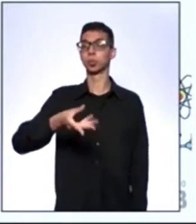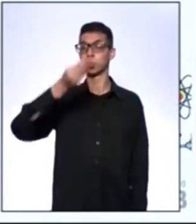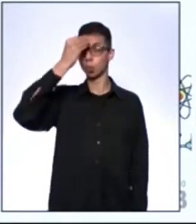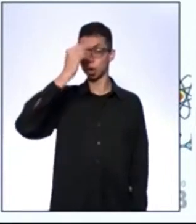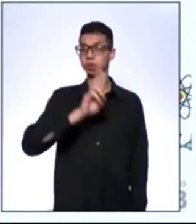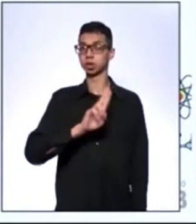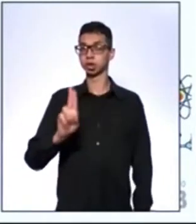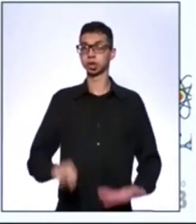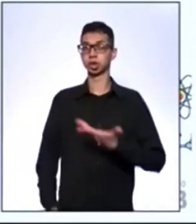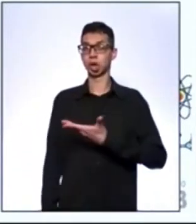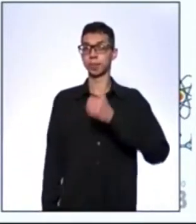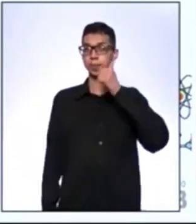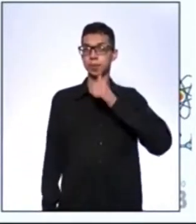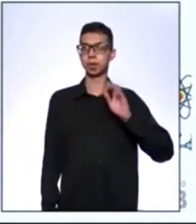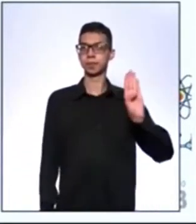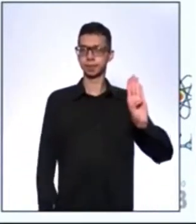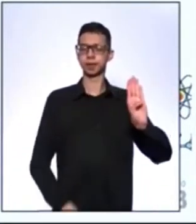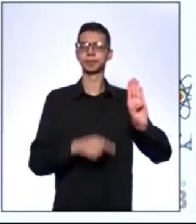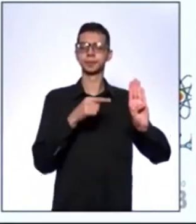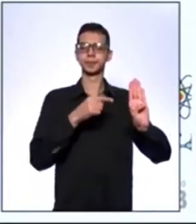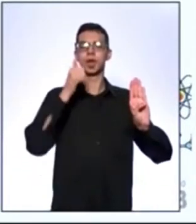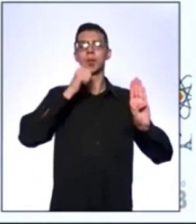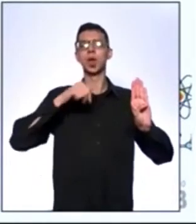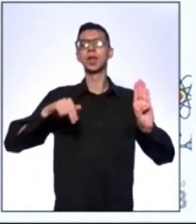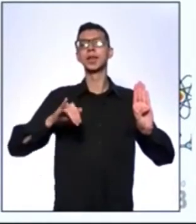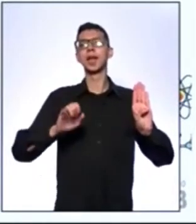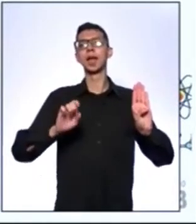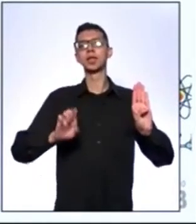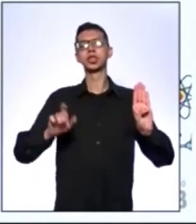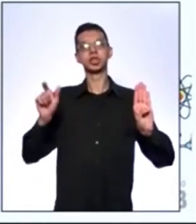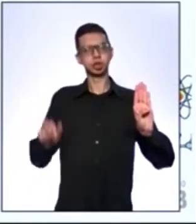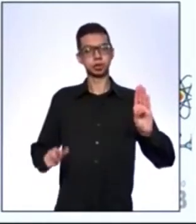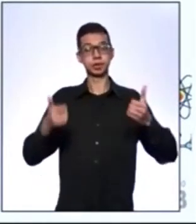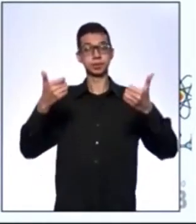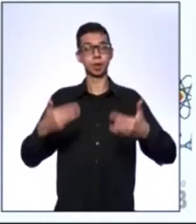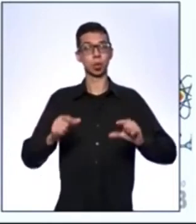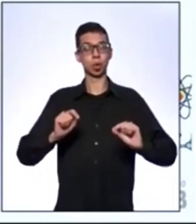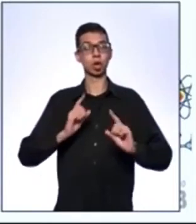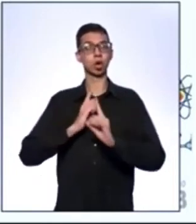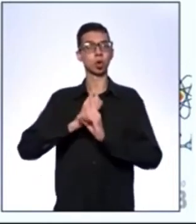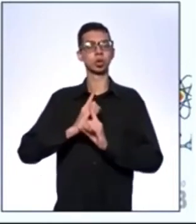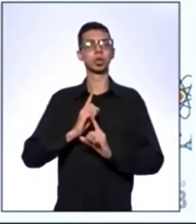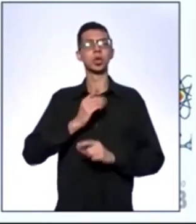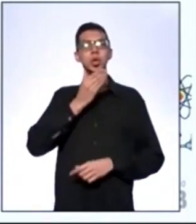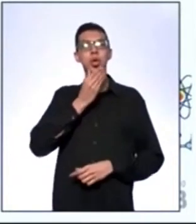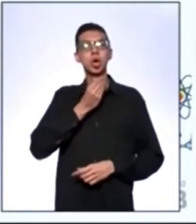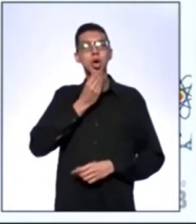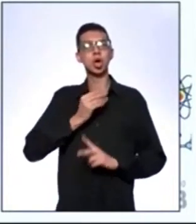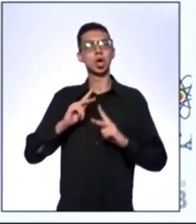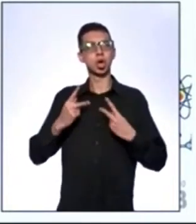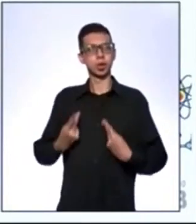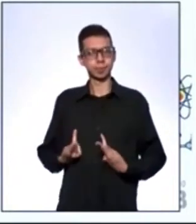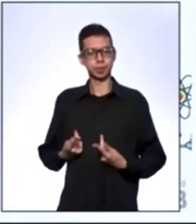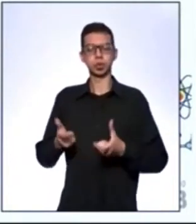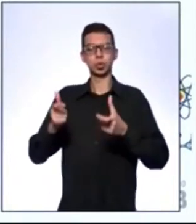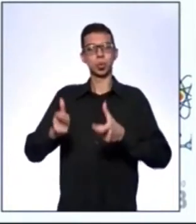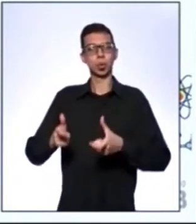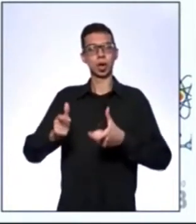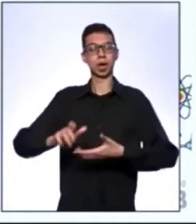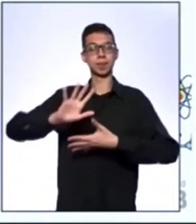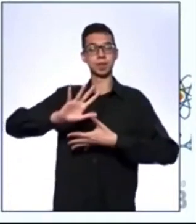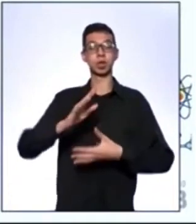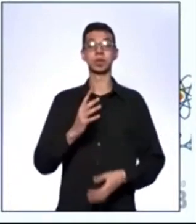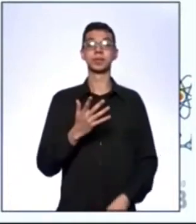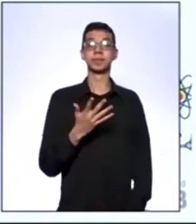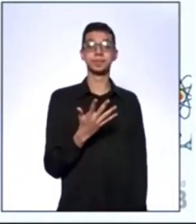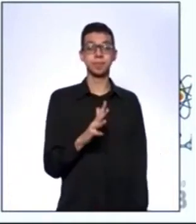conduzidas pela arqueóloga Nied Guidon indicam a presença de um homem no continente americano há pelo menos 48 mil anos. Essa é a